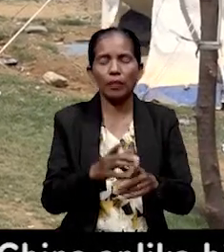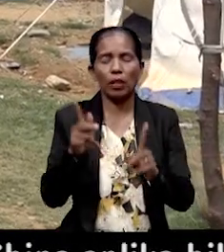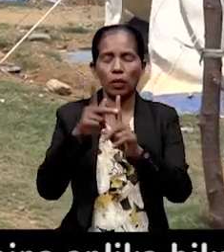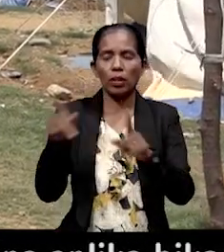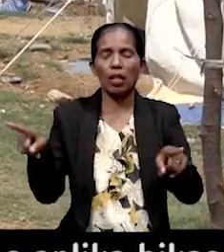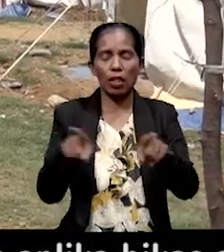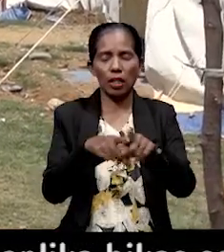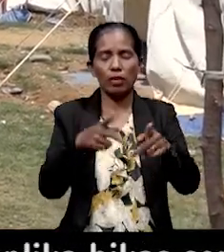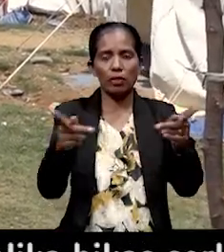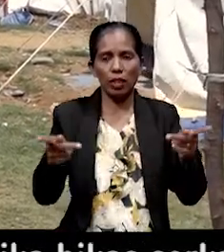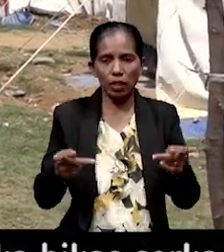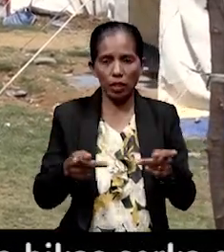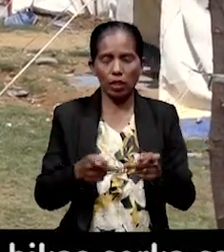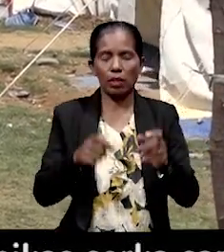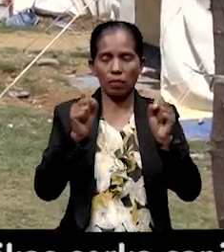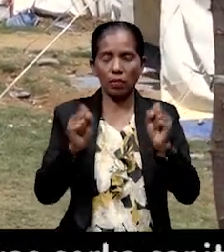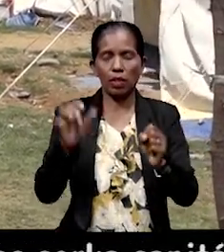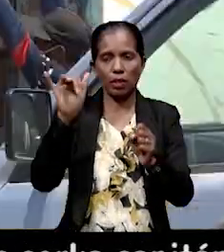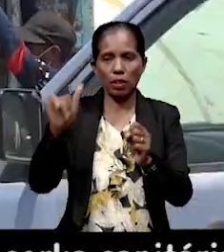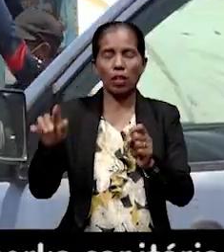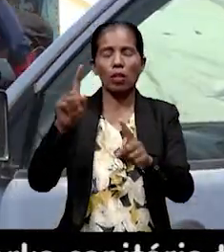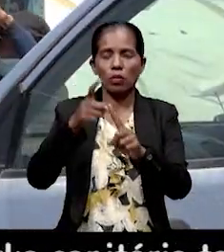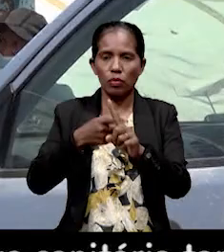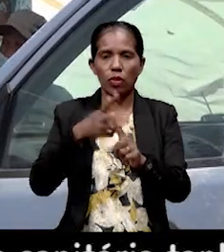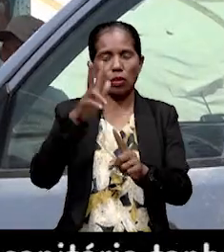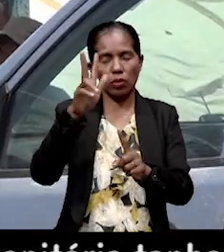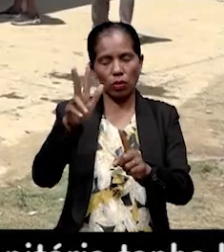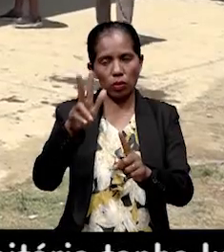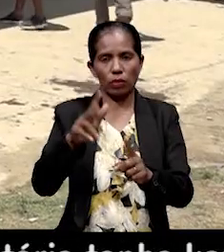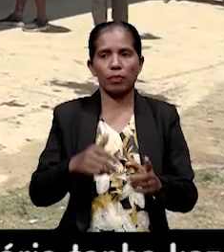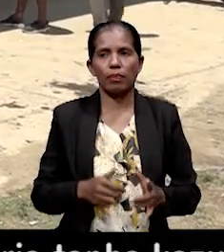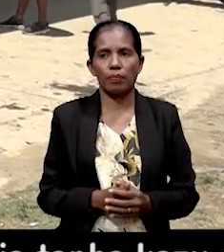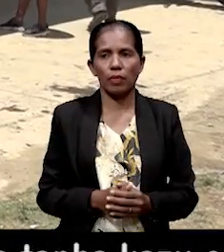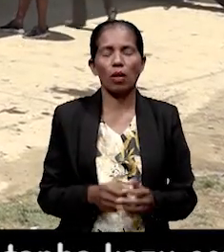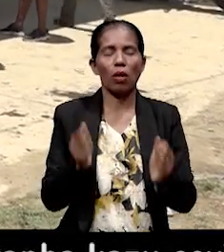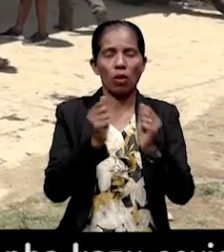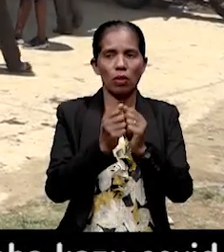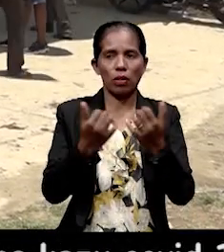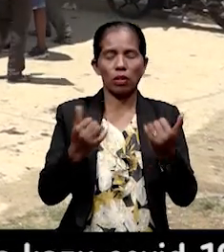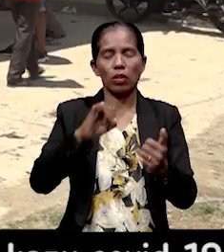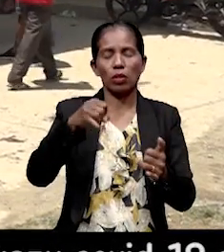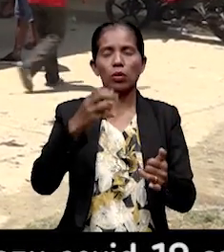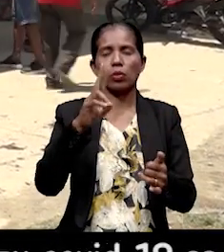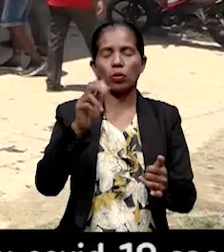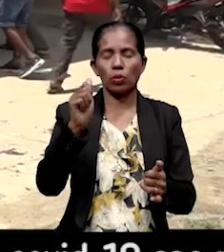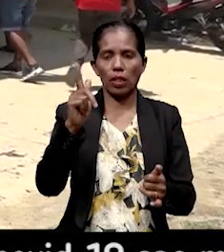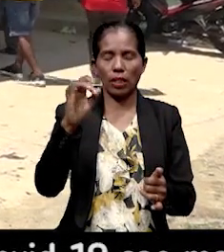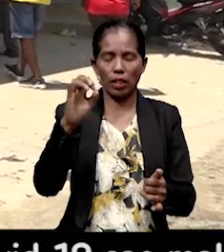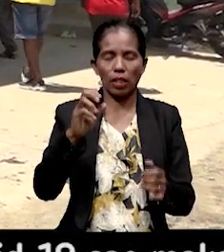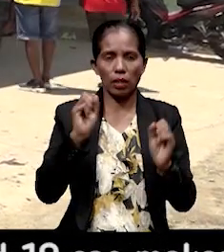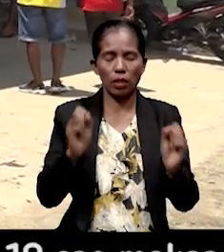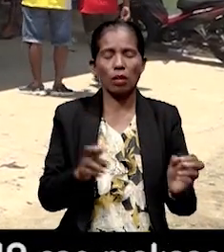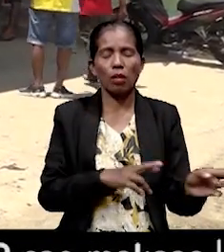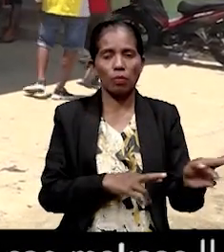in temporário nebe bele hela to fulantolo ou liude. Hoidane, Joaquim declara, Proteção Civil